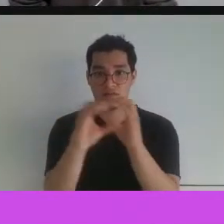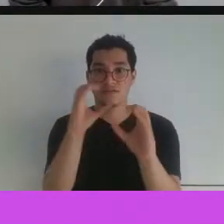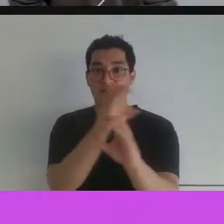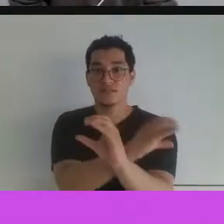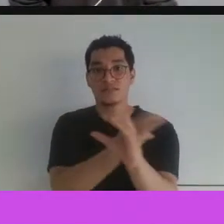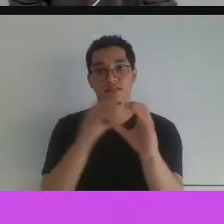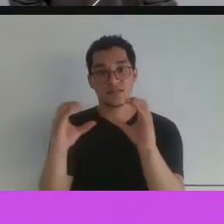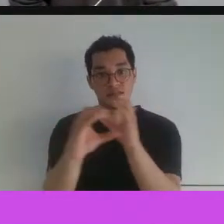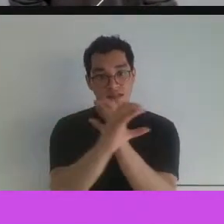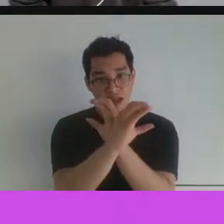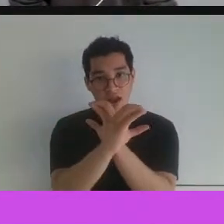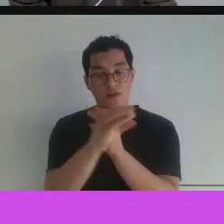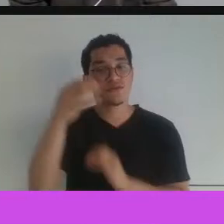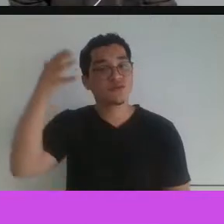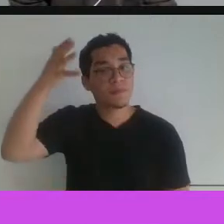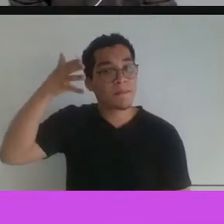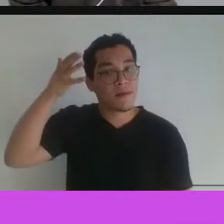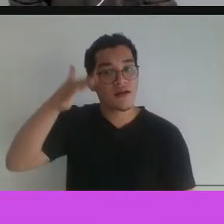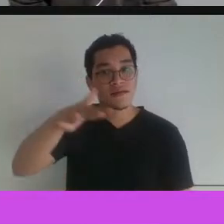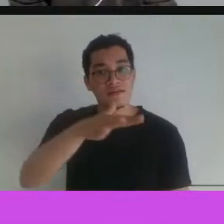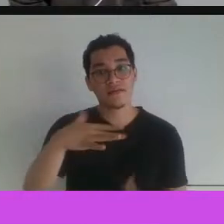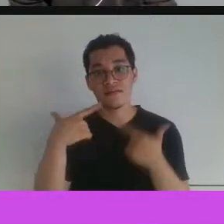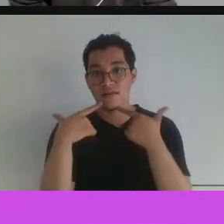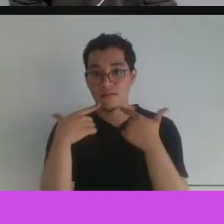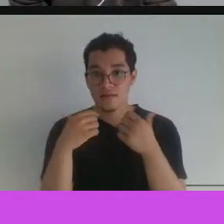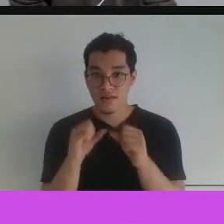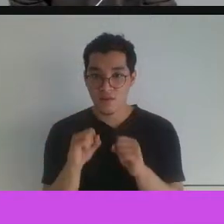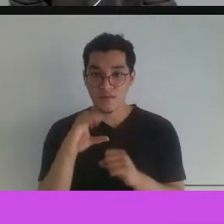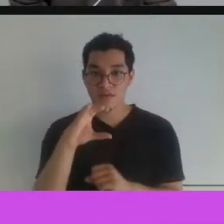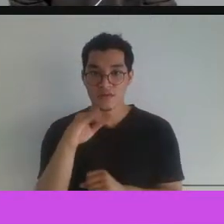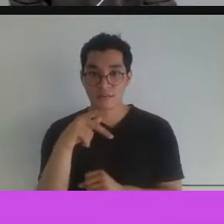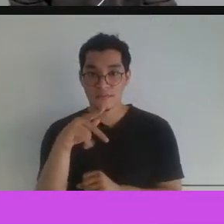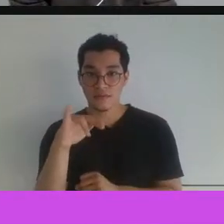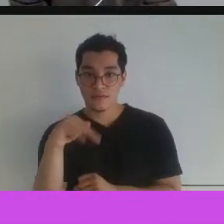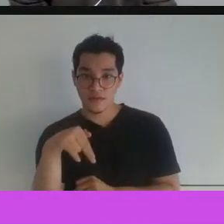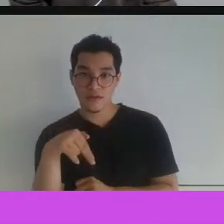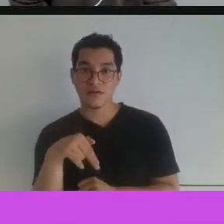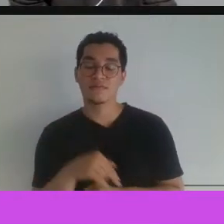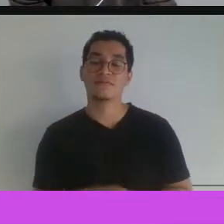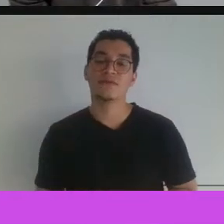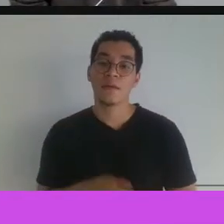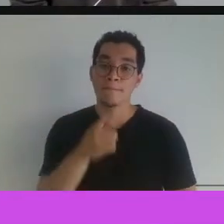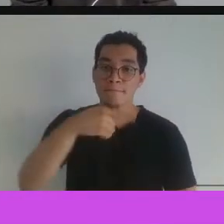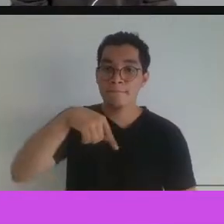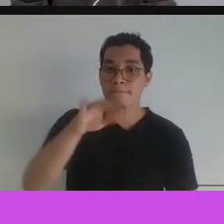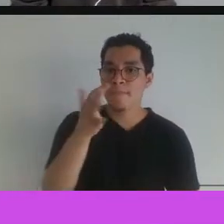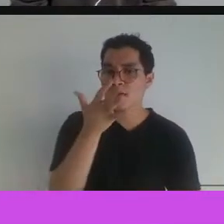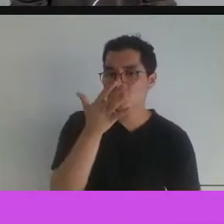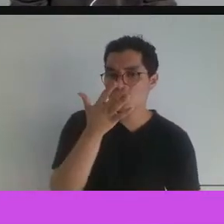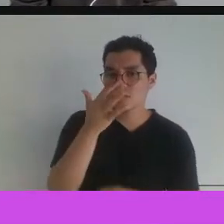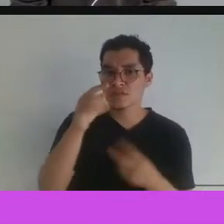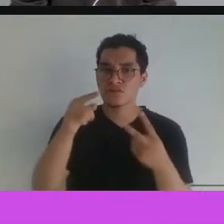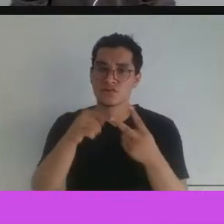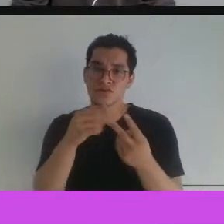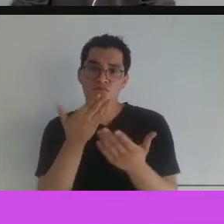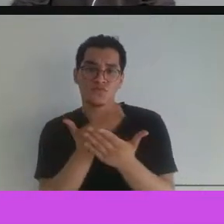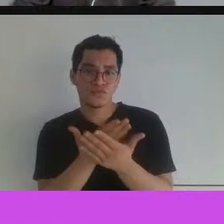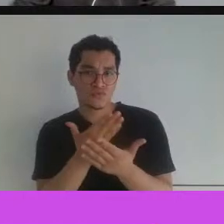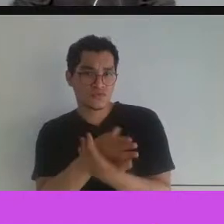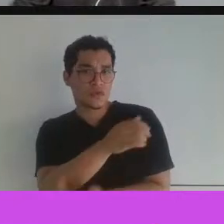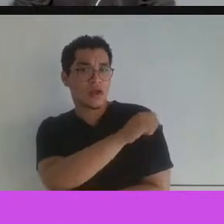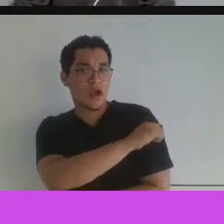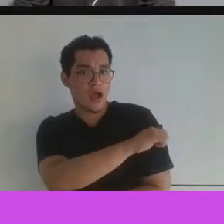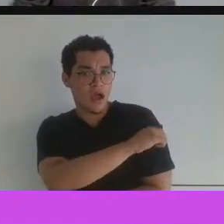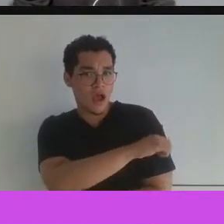a todos que fizeram a realização do CIPLIN, né, então ao público, aos discentes, né, que tiveram tanto